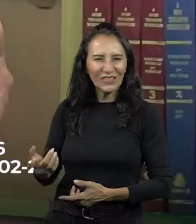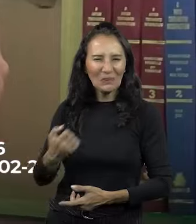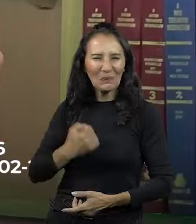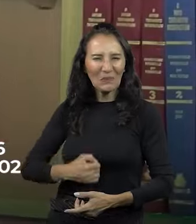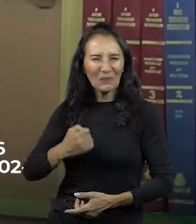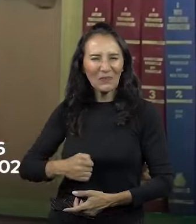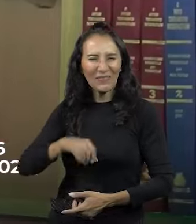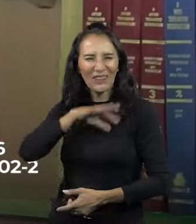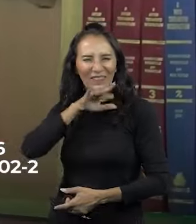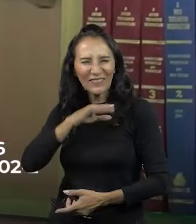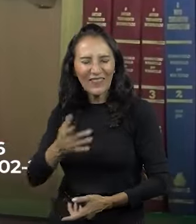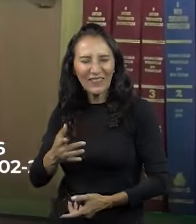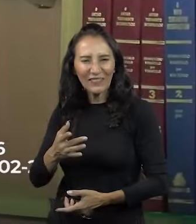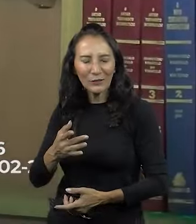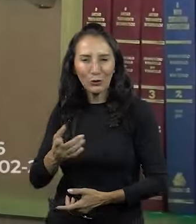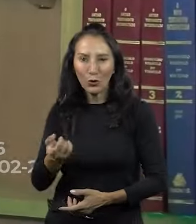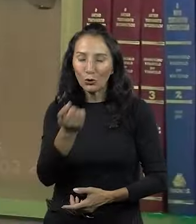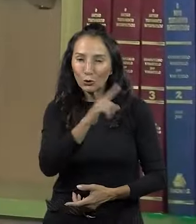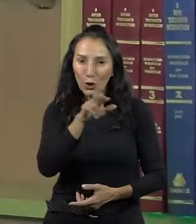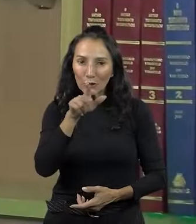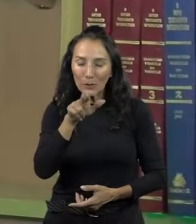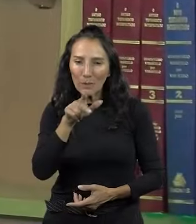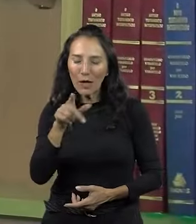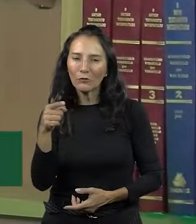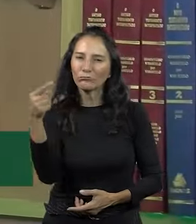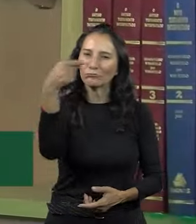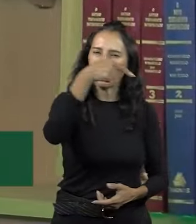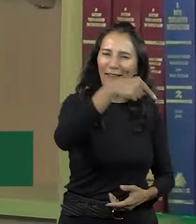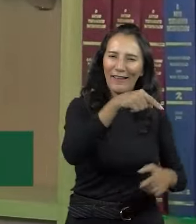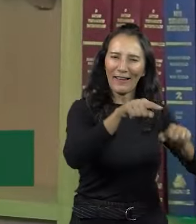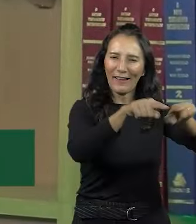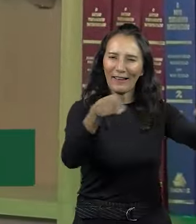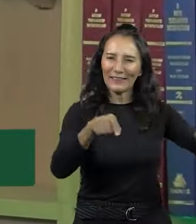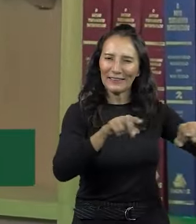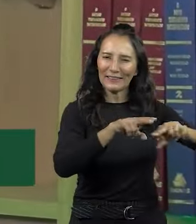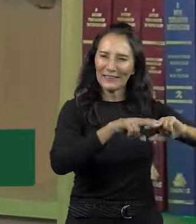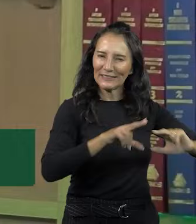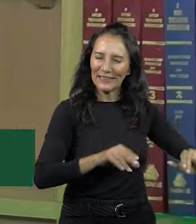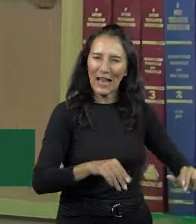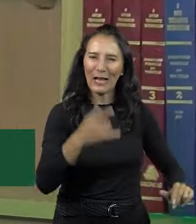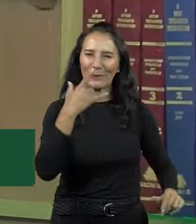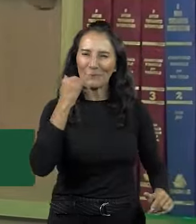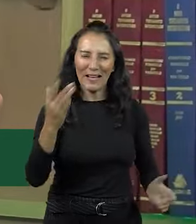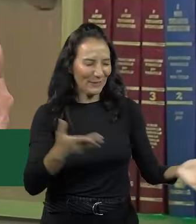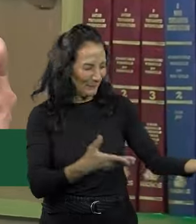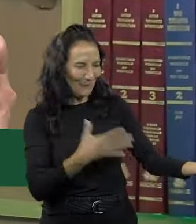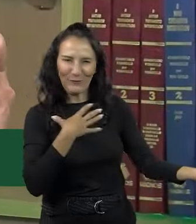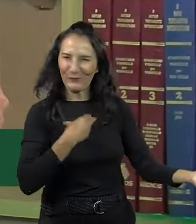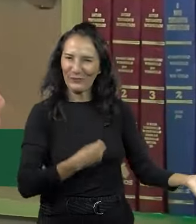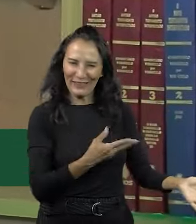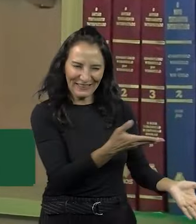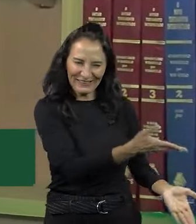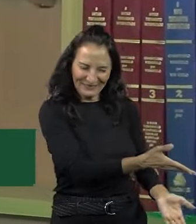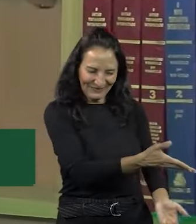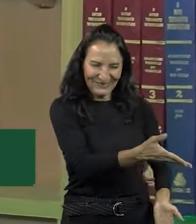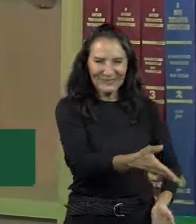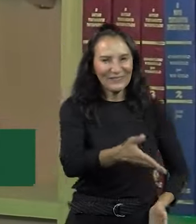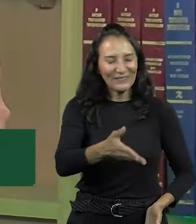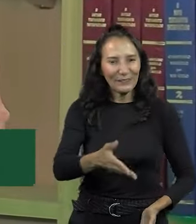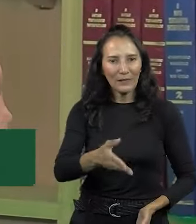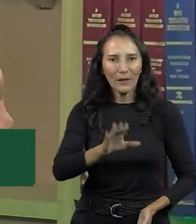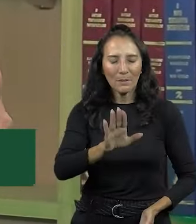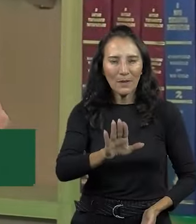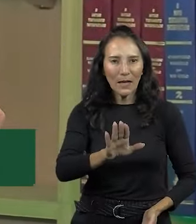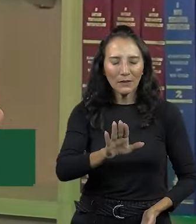um está os outros estão lá na sendo apresentados pelo pai mas qual Deus escolheu o que